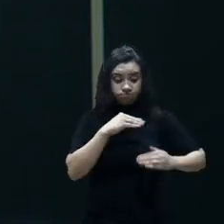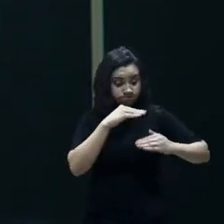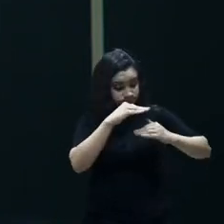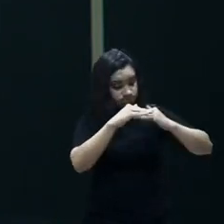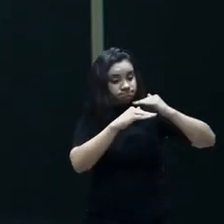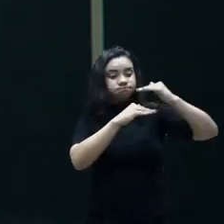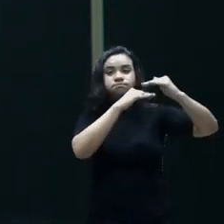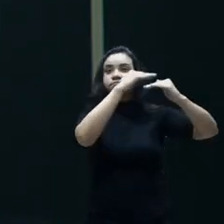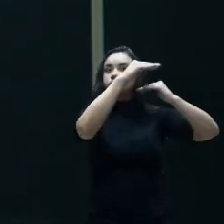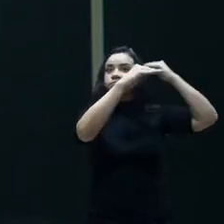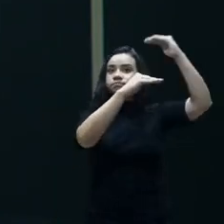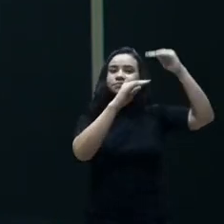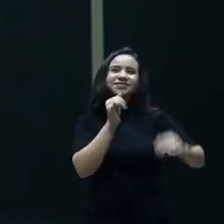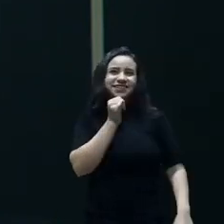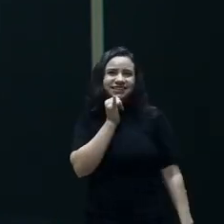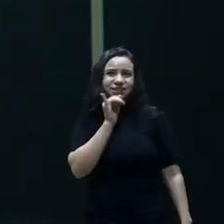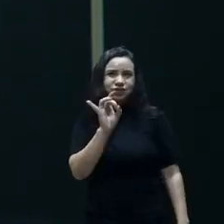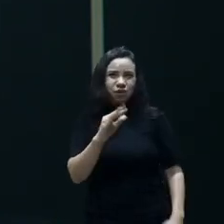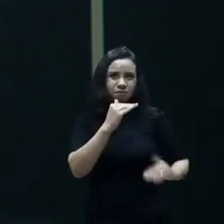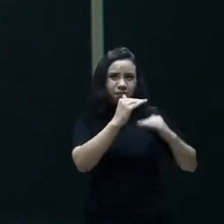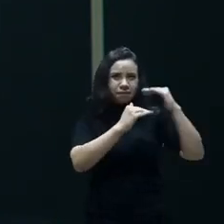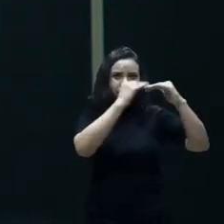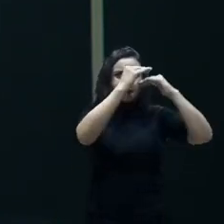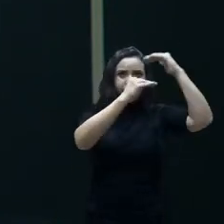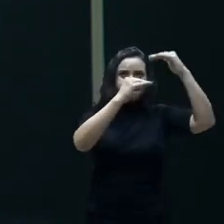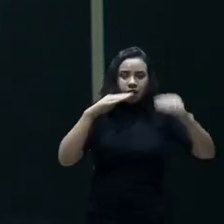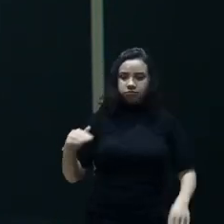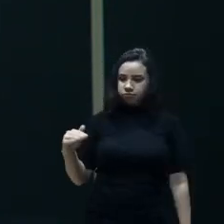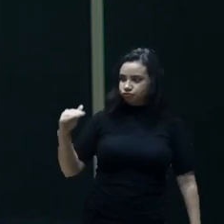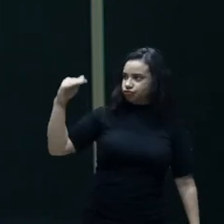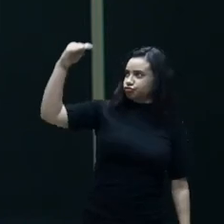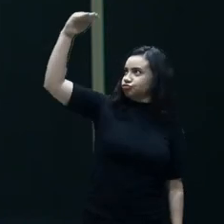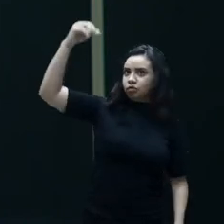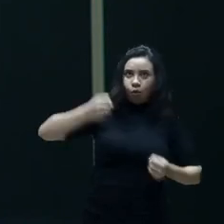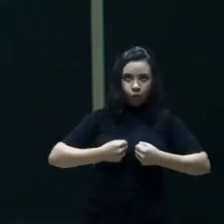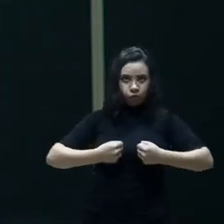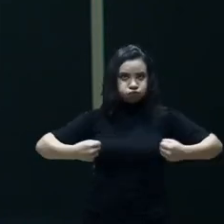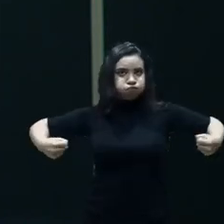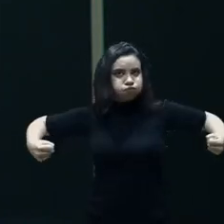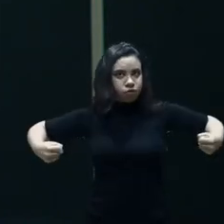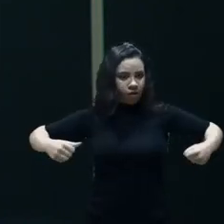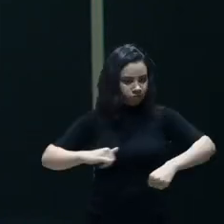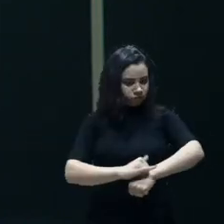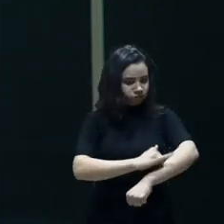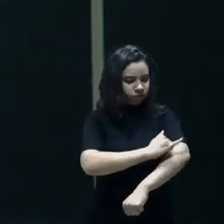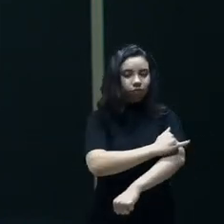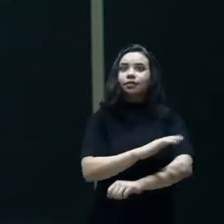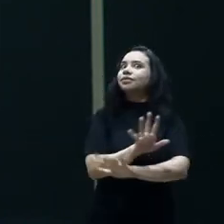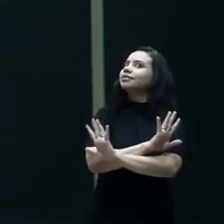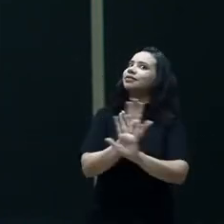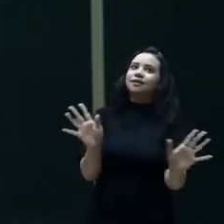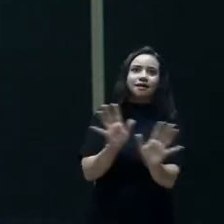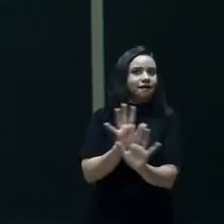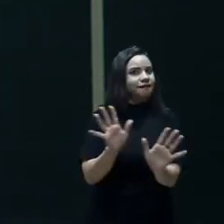Mas não um crescimento só em altura, em largura, em peso, não.